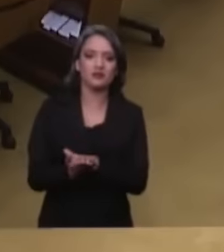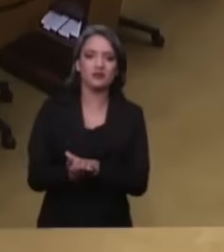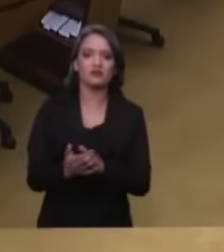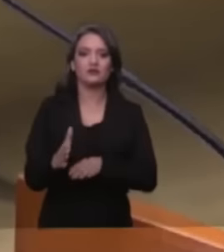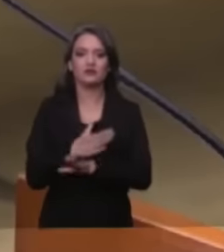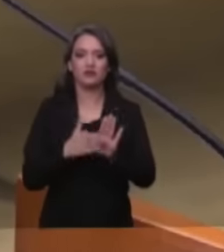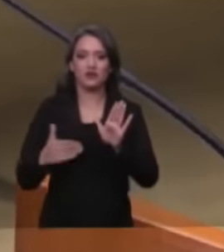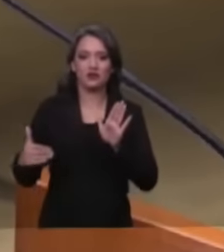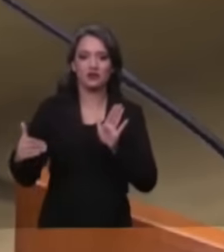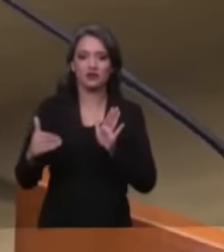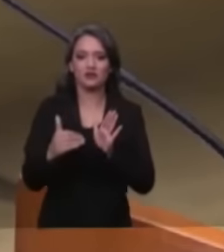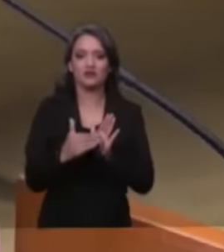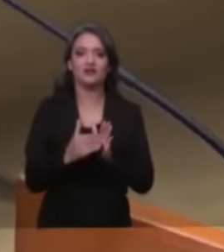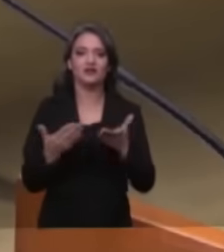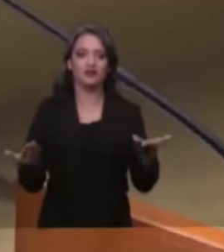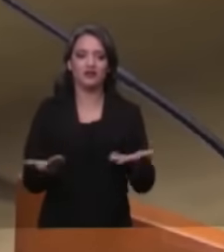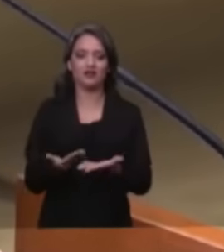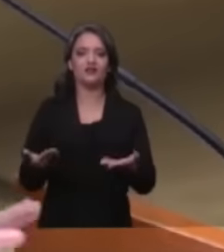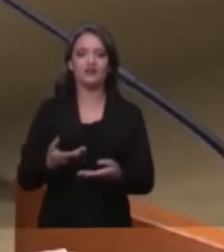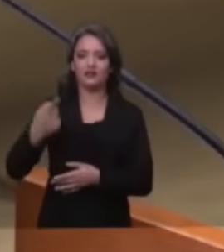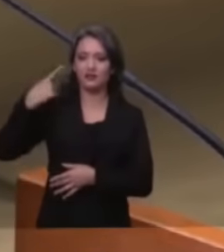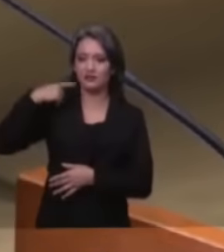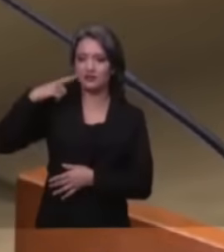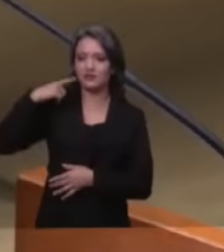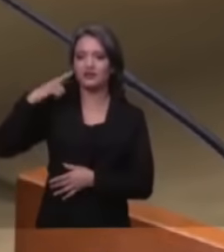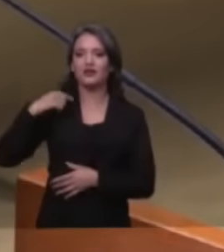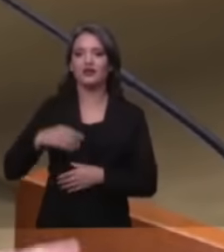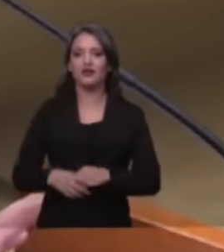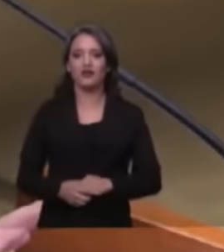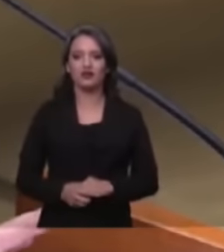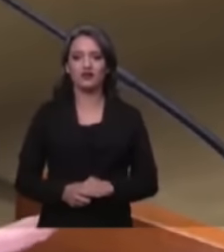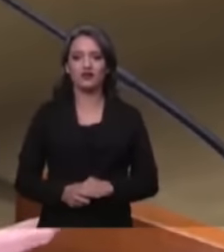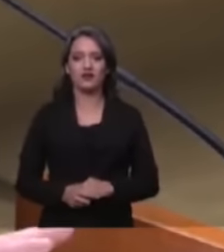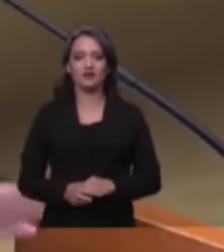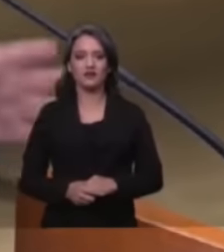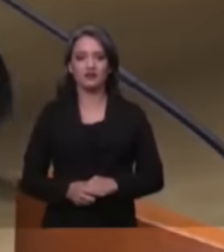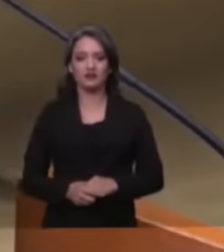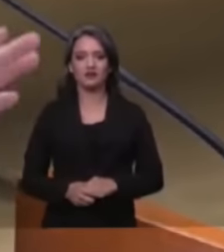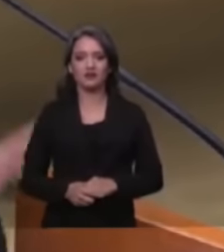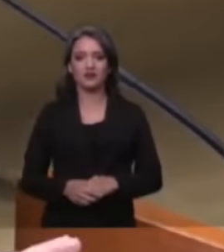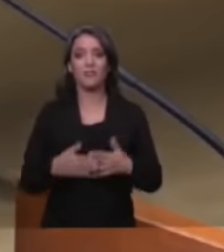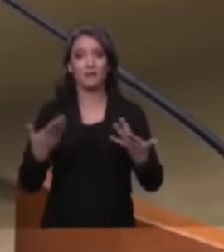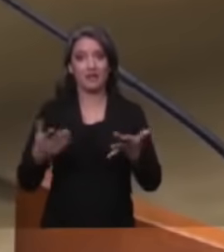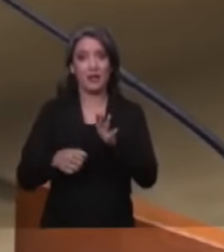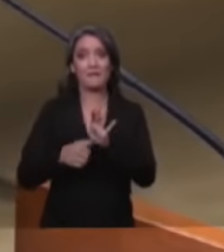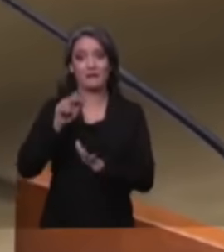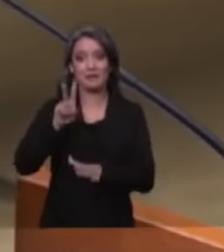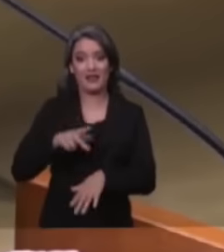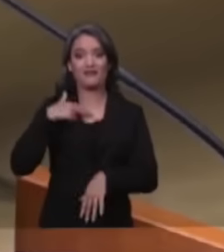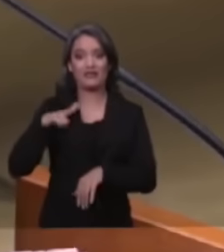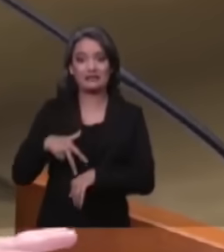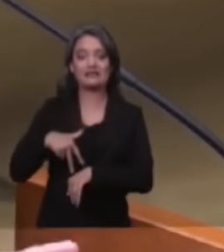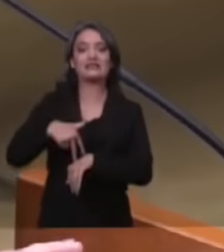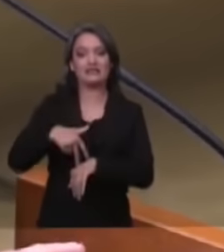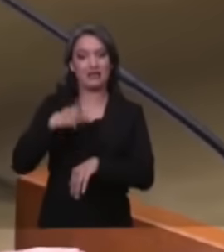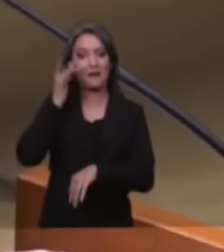STF e após o vexame de ter confundido O Príncipe de Maquiavel com O